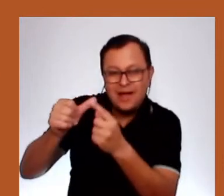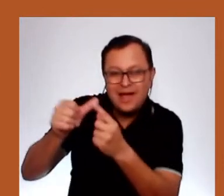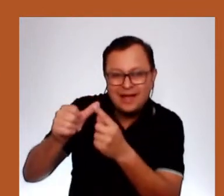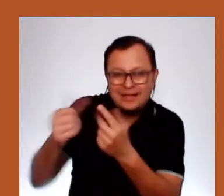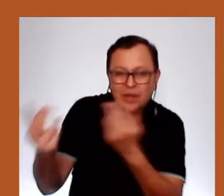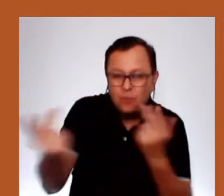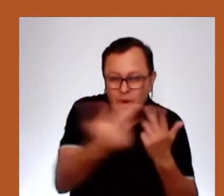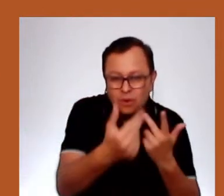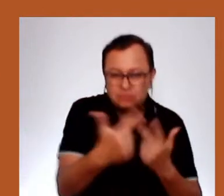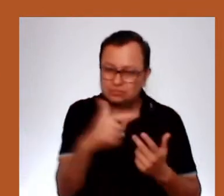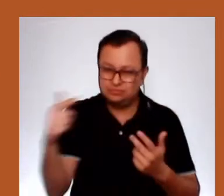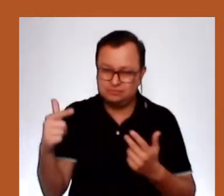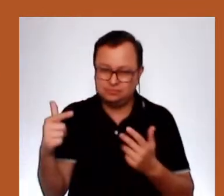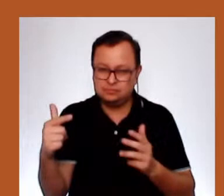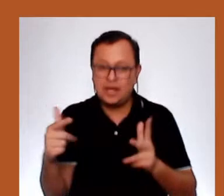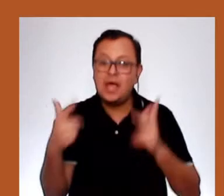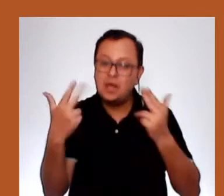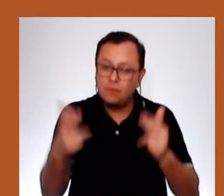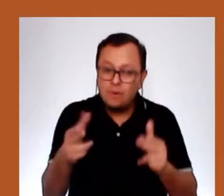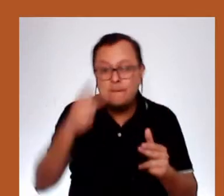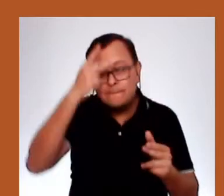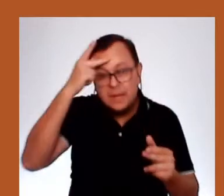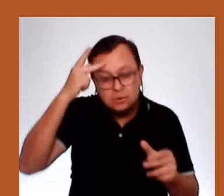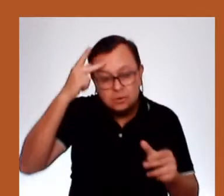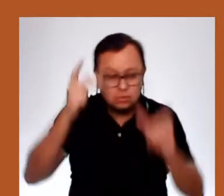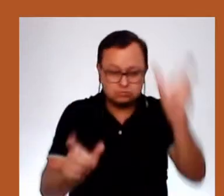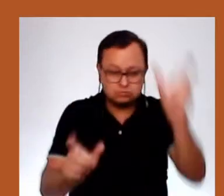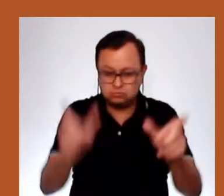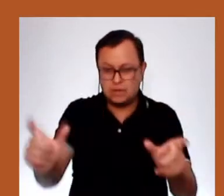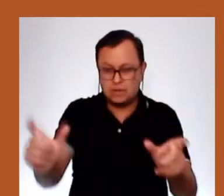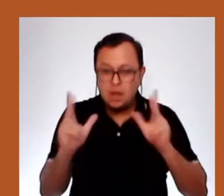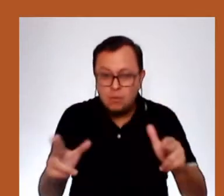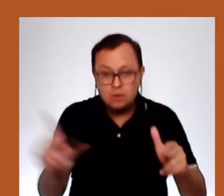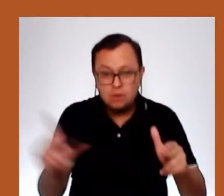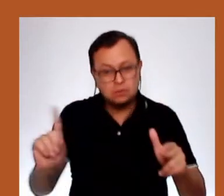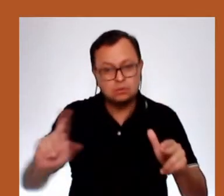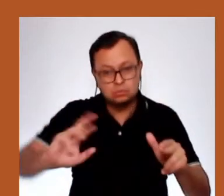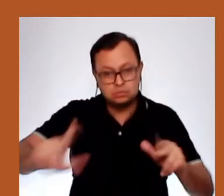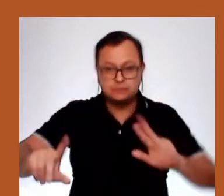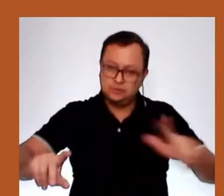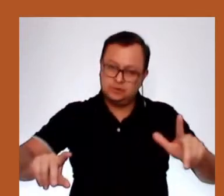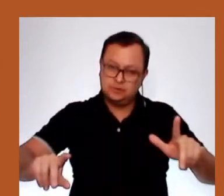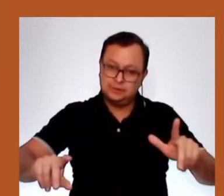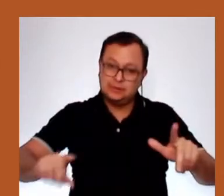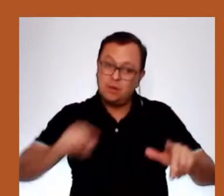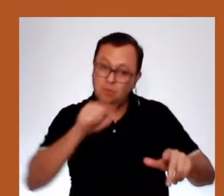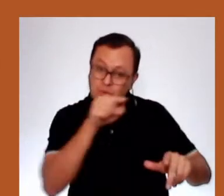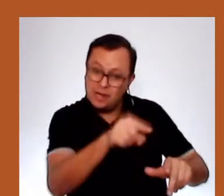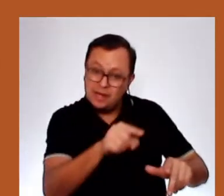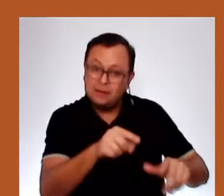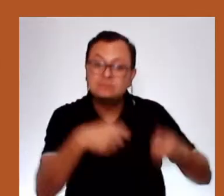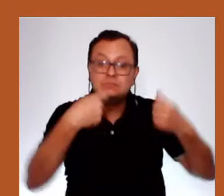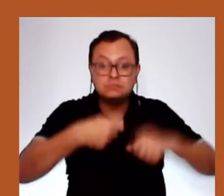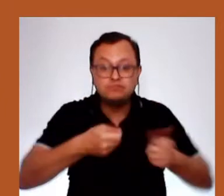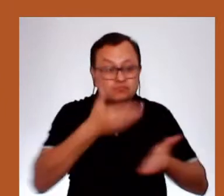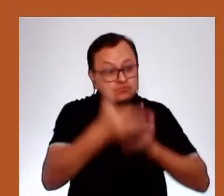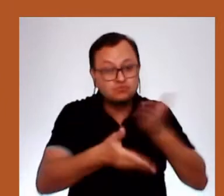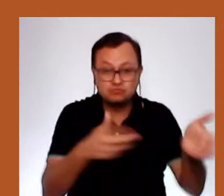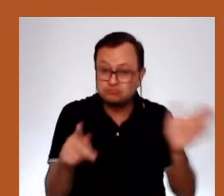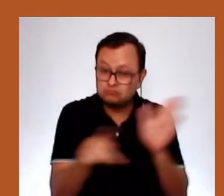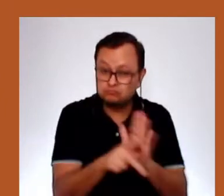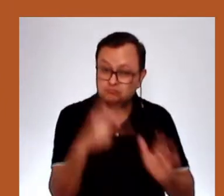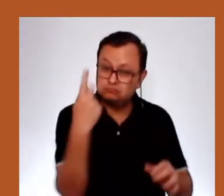pessoas iguais. Então, cada pessoa é única, é singular. E conhecer